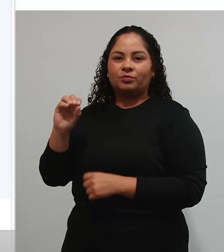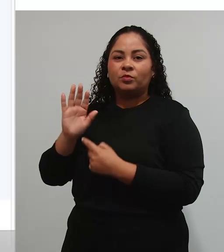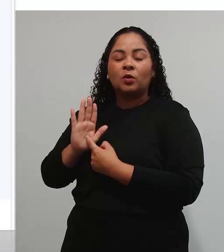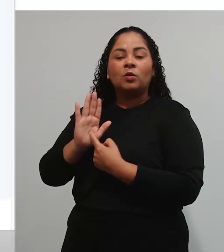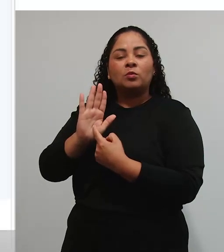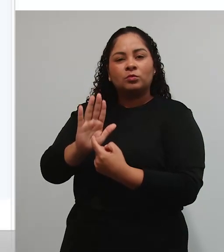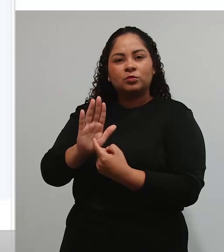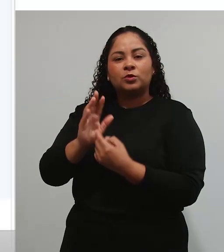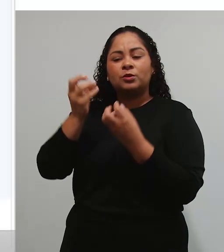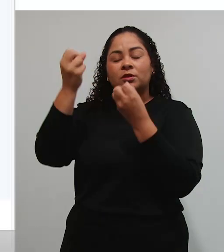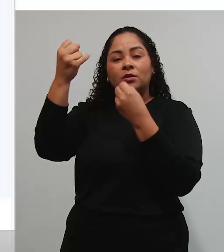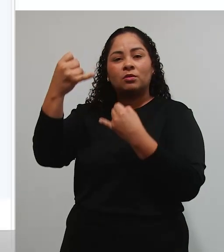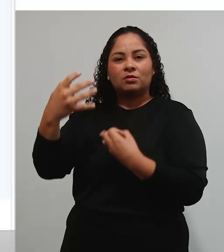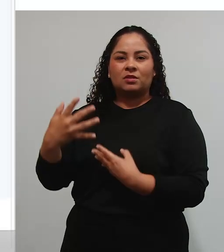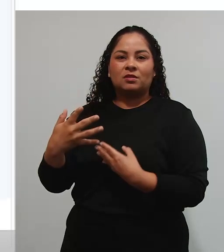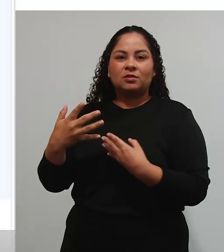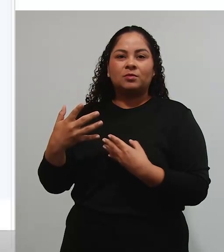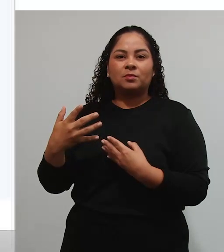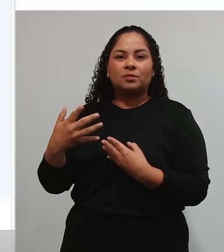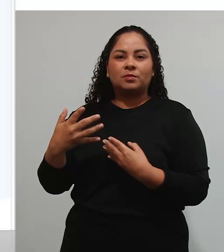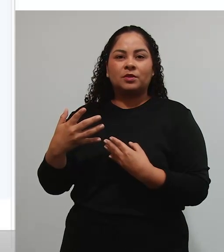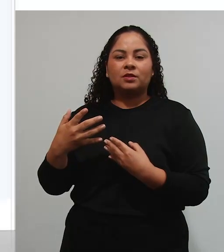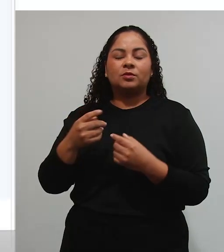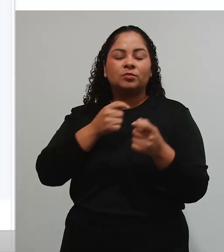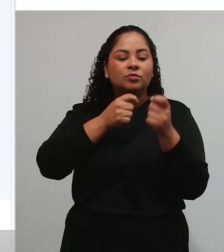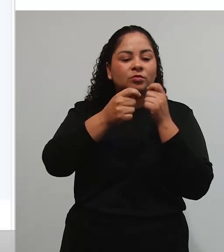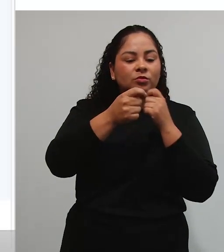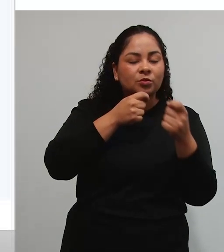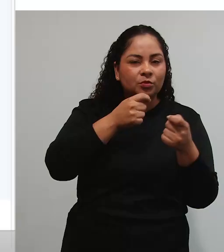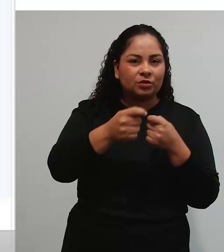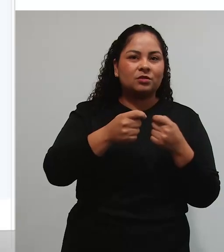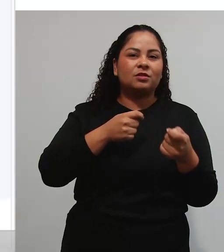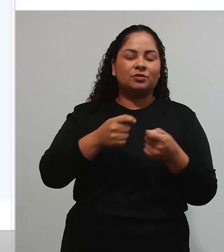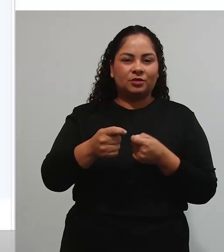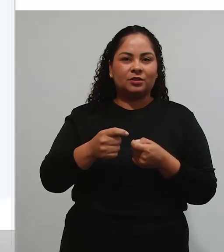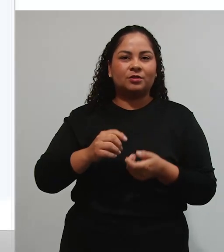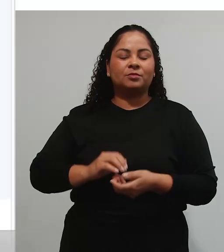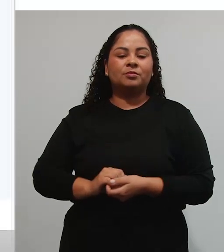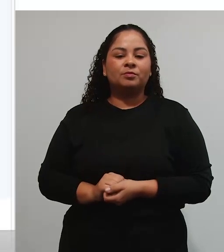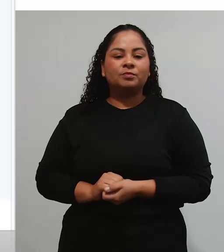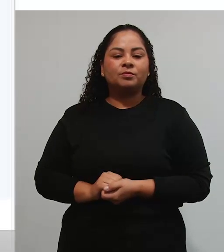só para reforçar os procedimentos metodológicos